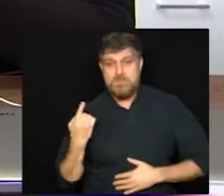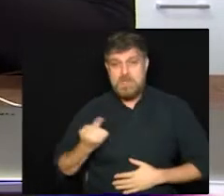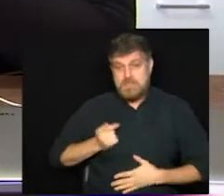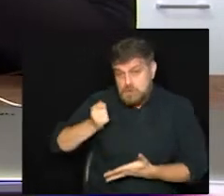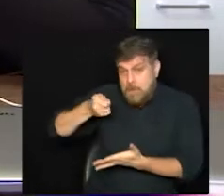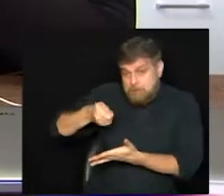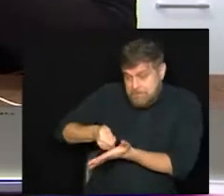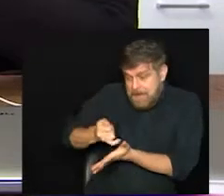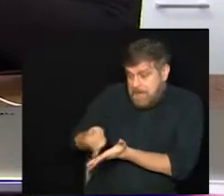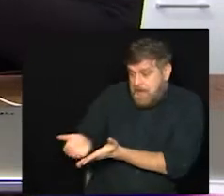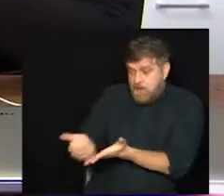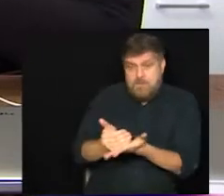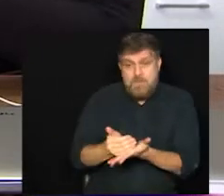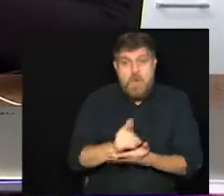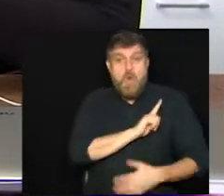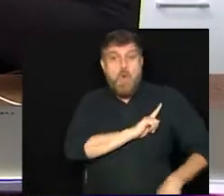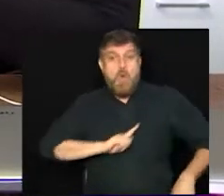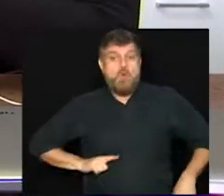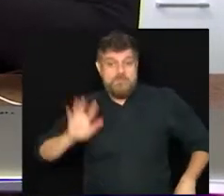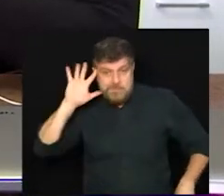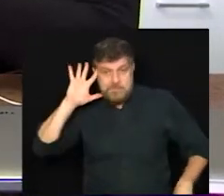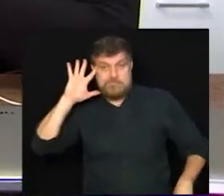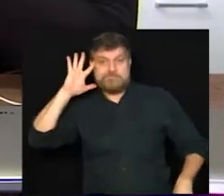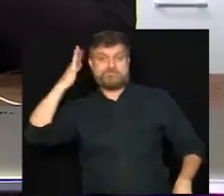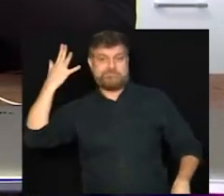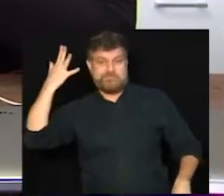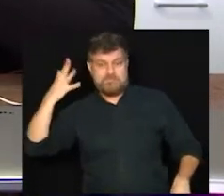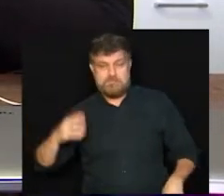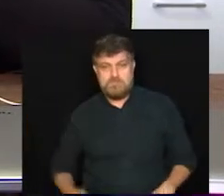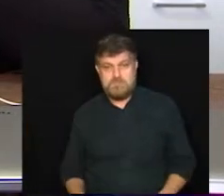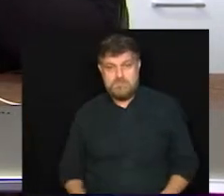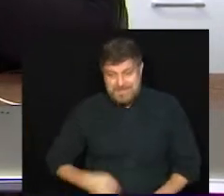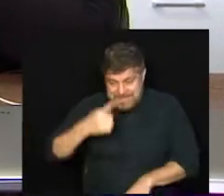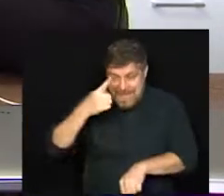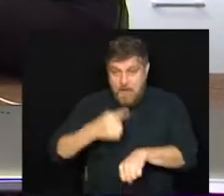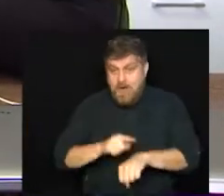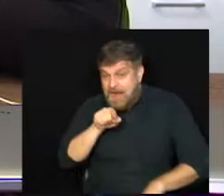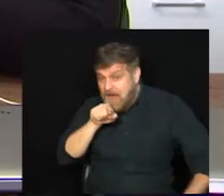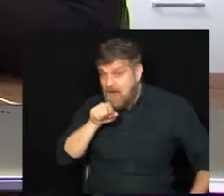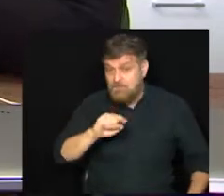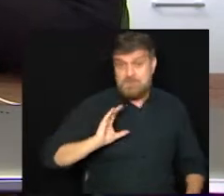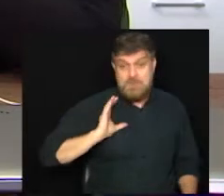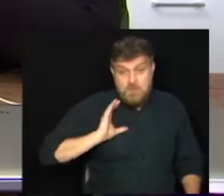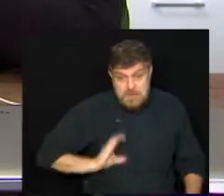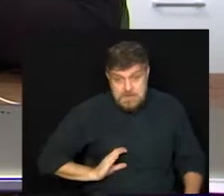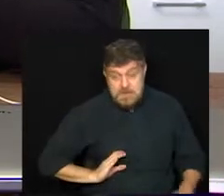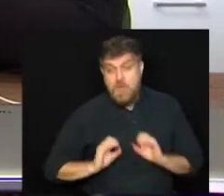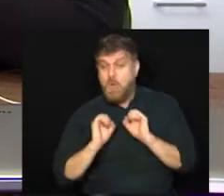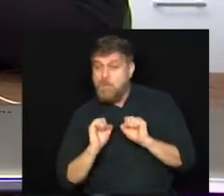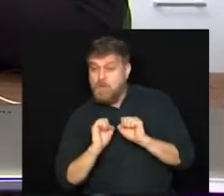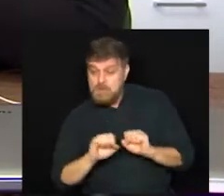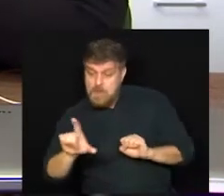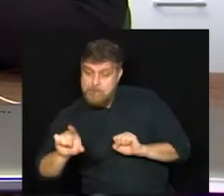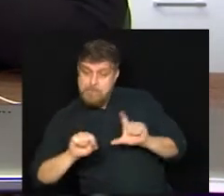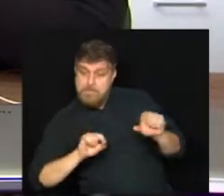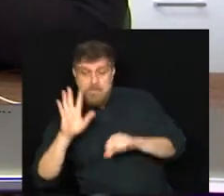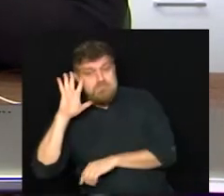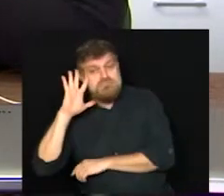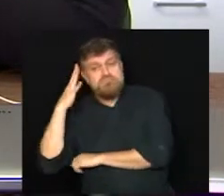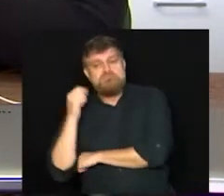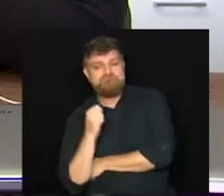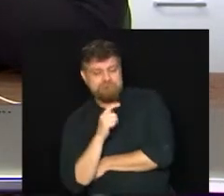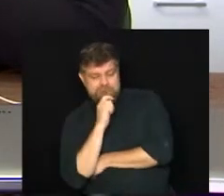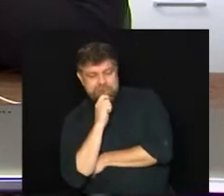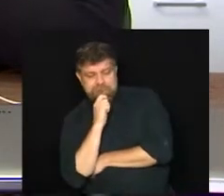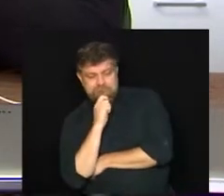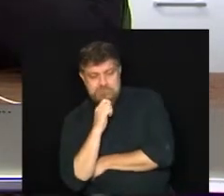imposto e o governo vai decidir, né, a destinação dele. Nesse momento, você, como cidadão, tem a opção de decidir. Vou destinar